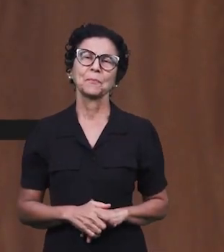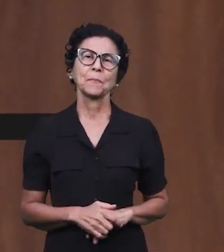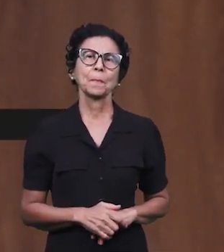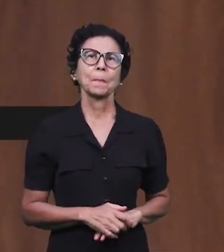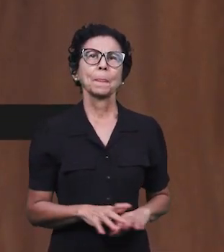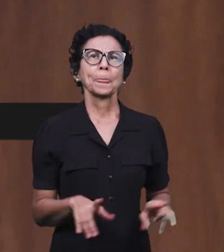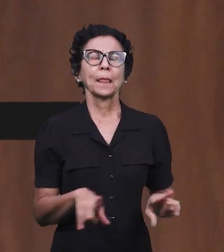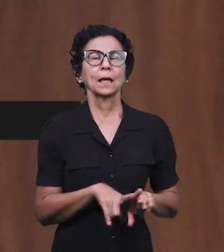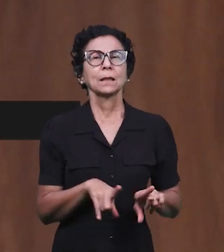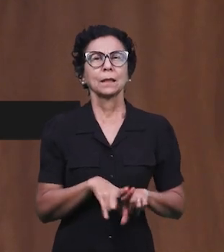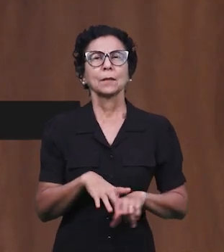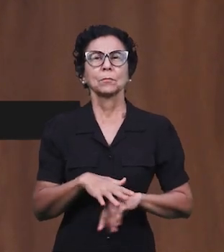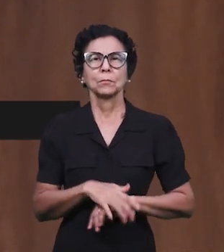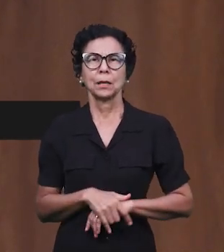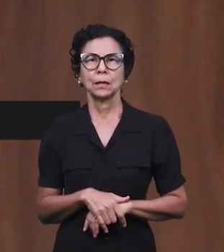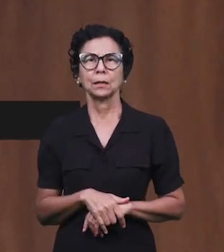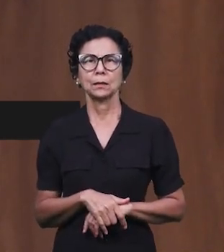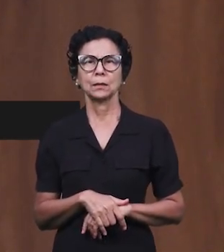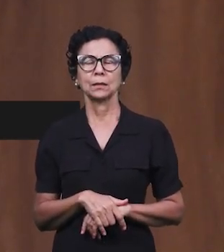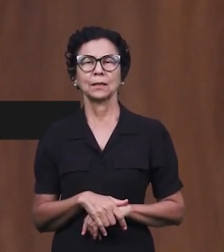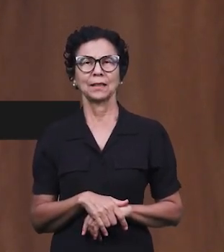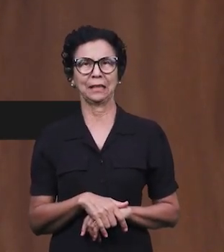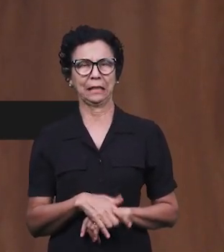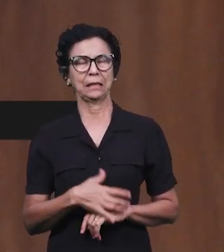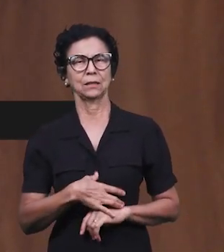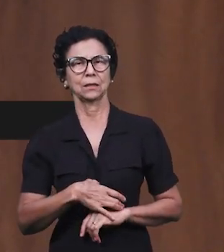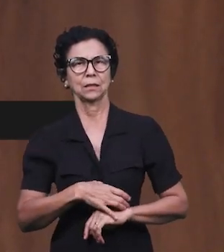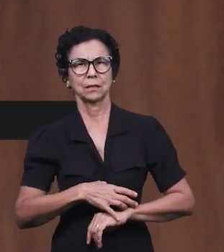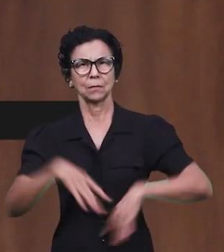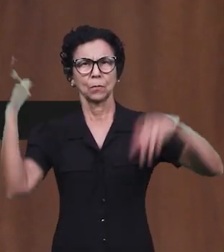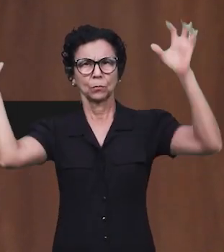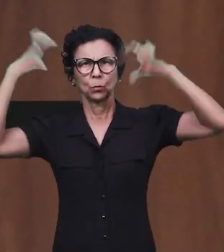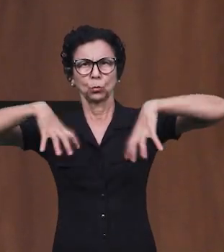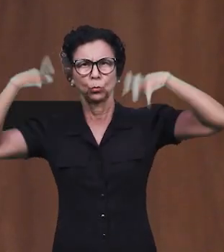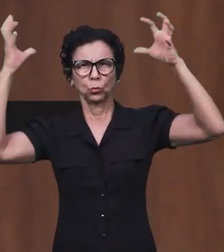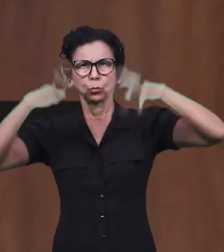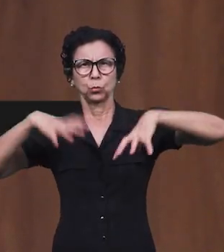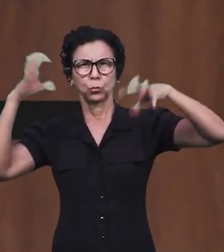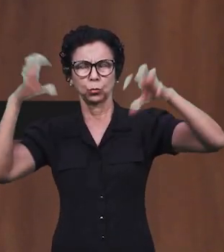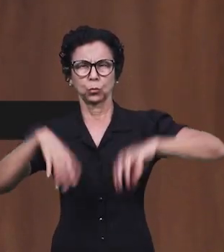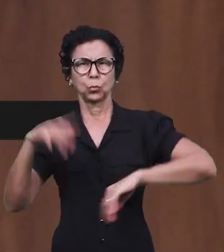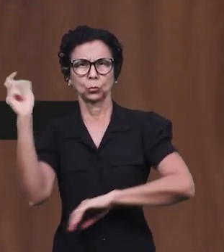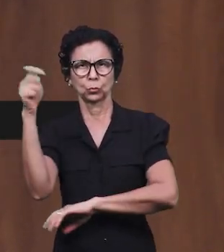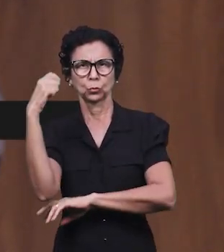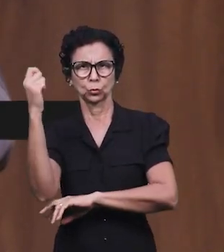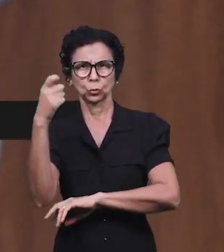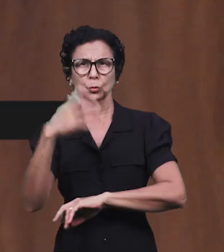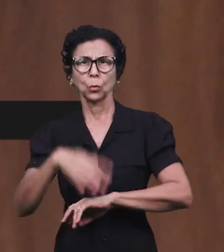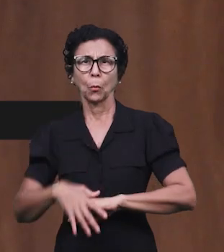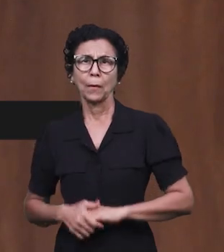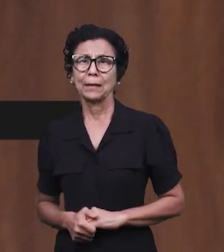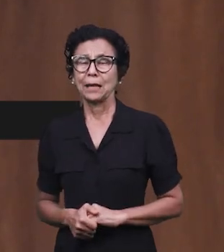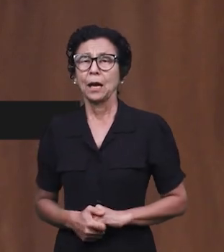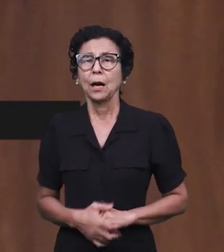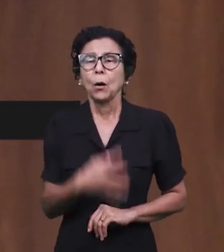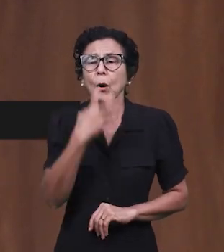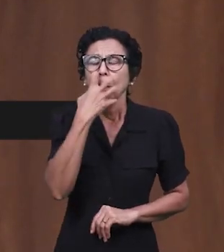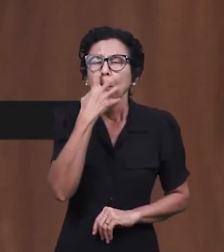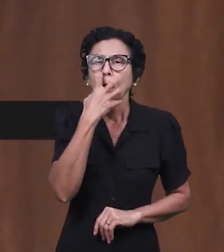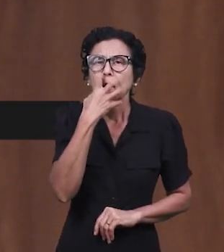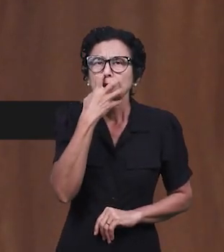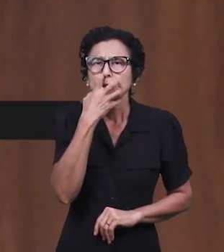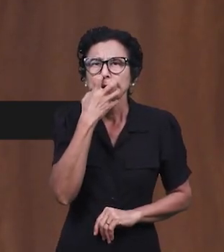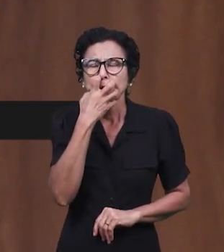lá de Porto Alegre, nós vimos lá, né, o cachorro sendo resgatado em cima de telhado, até um animal maior como um cavalo, né?